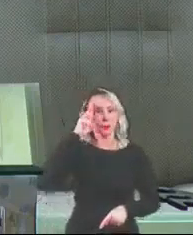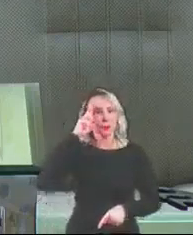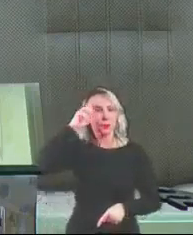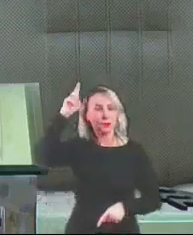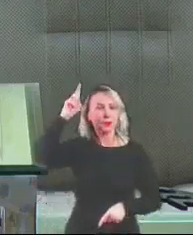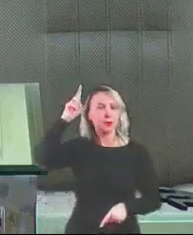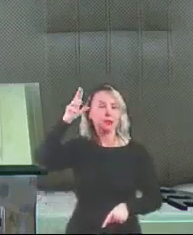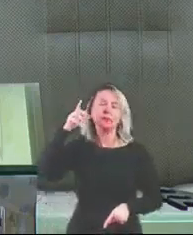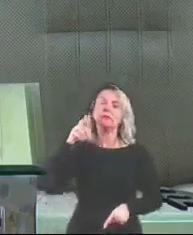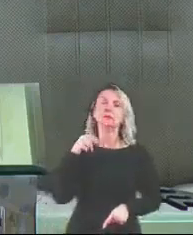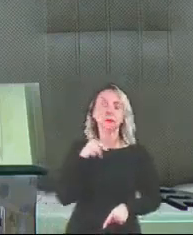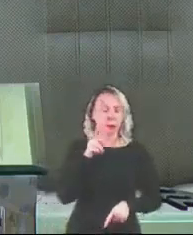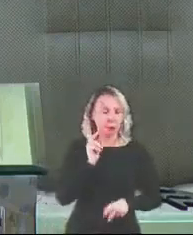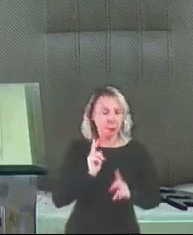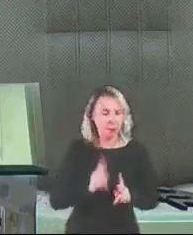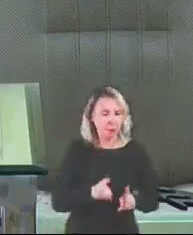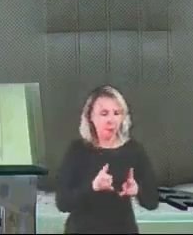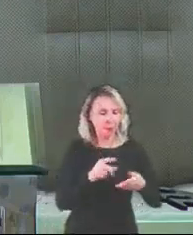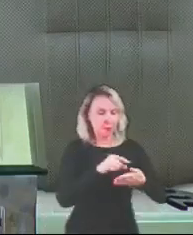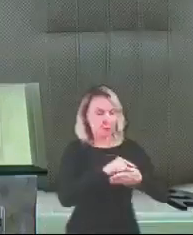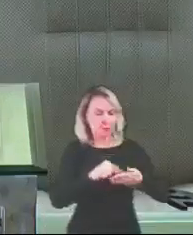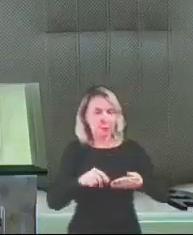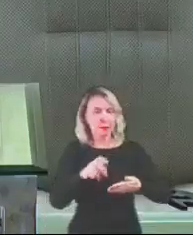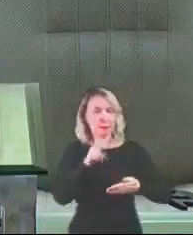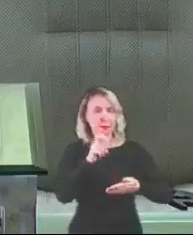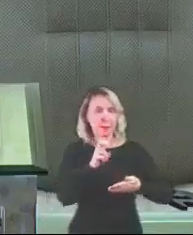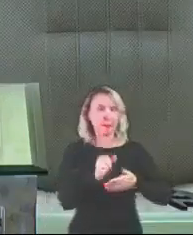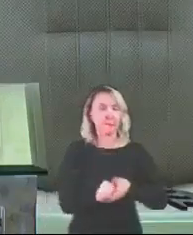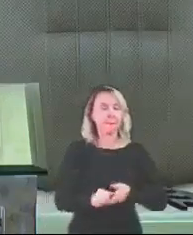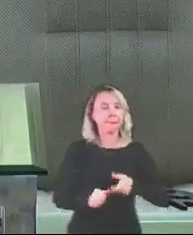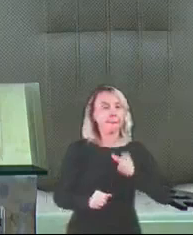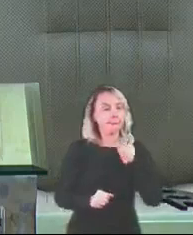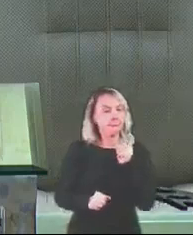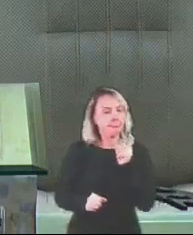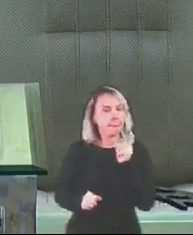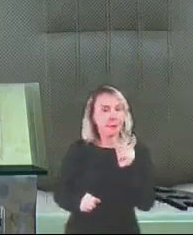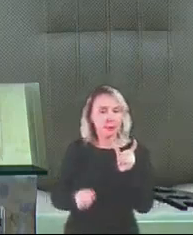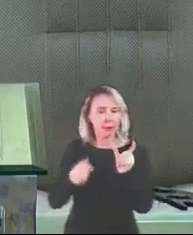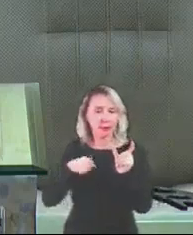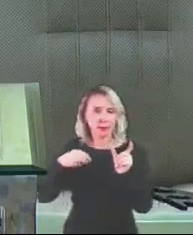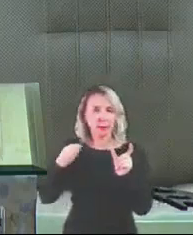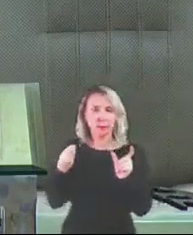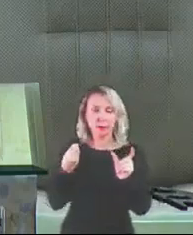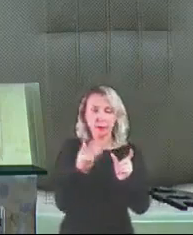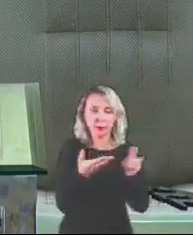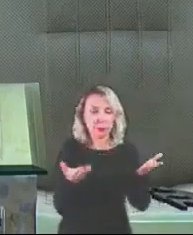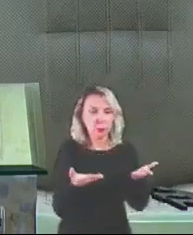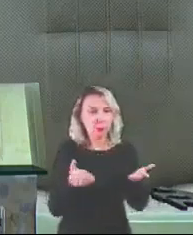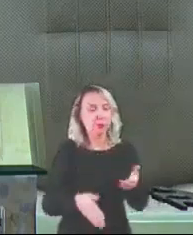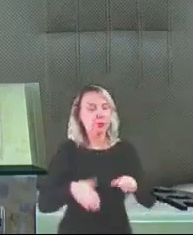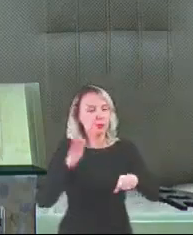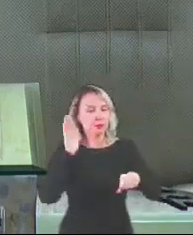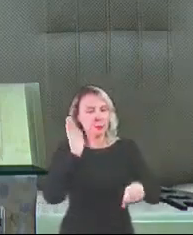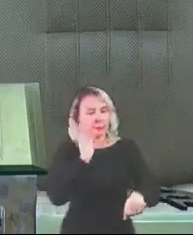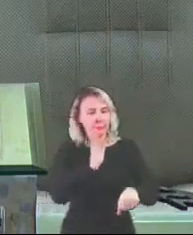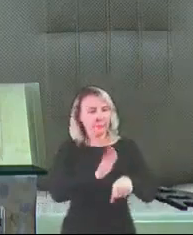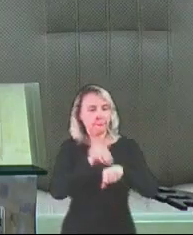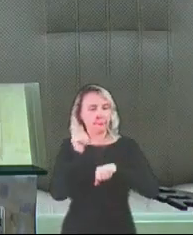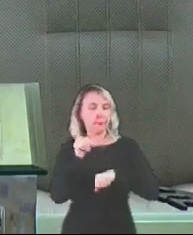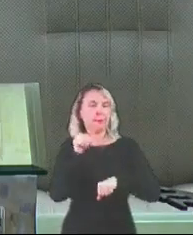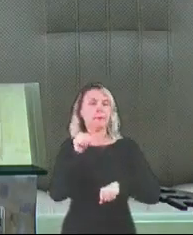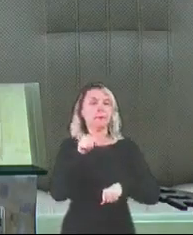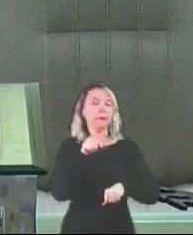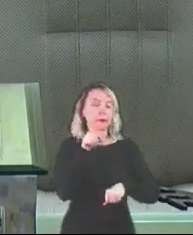prossegue no versículo 5: e estas palavras que hoje vos entrego, a intimarás ou inculcarás